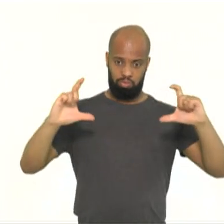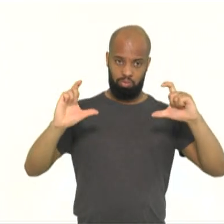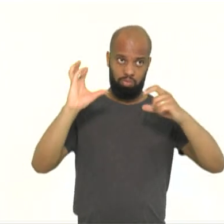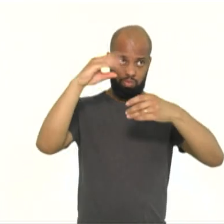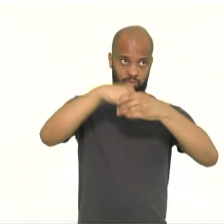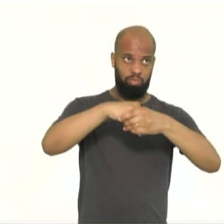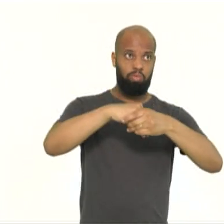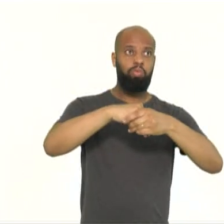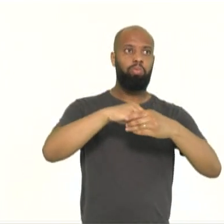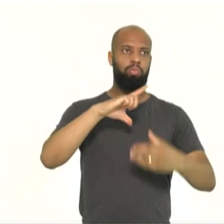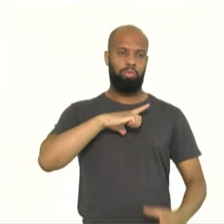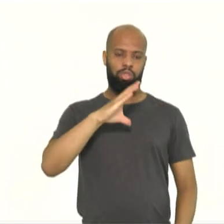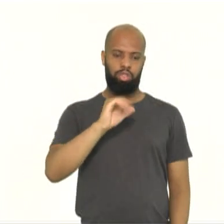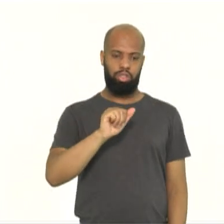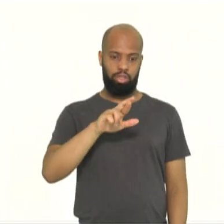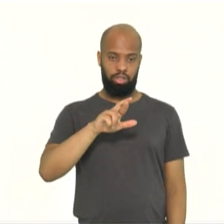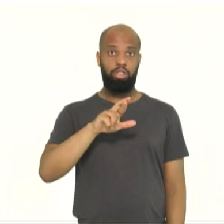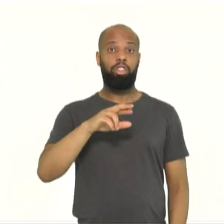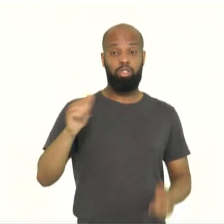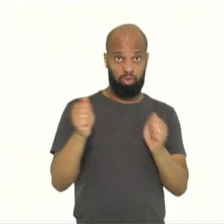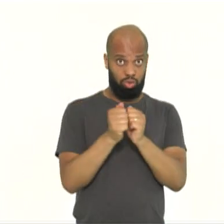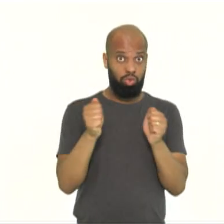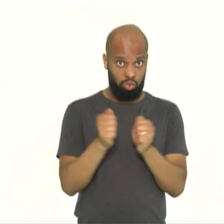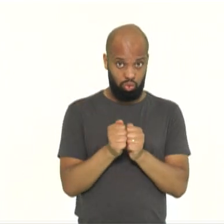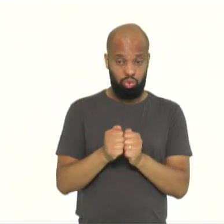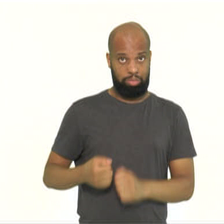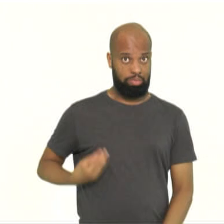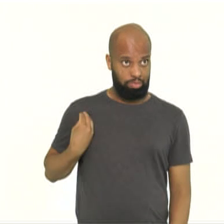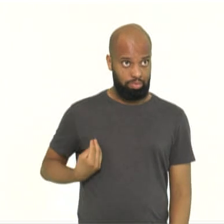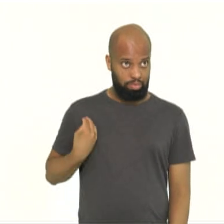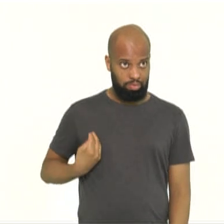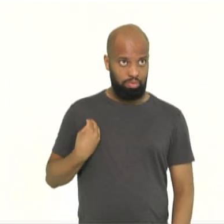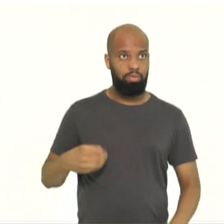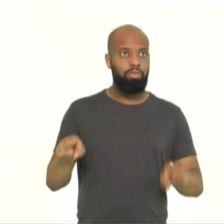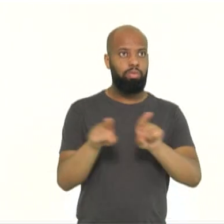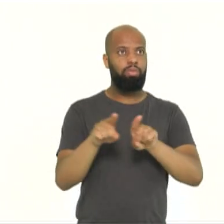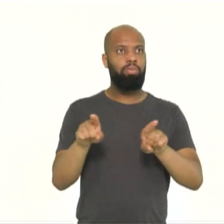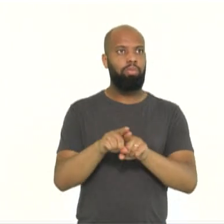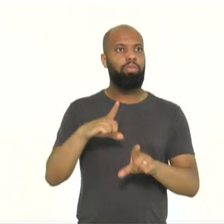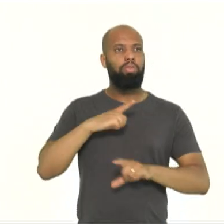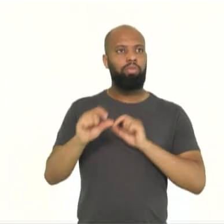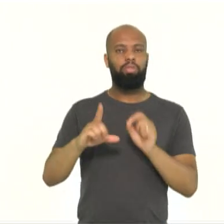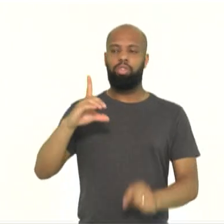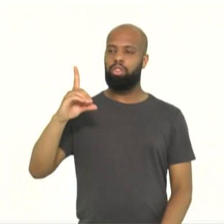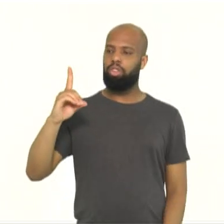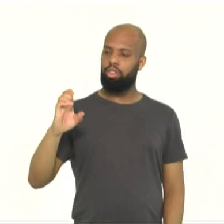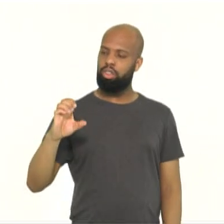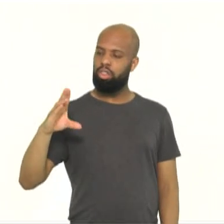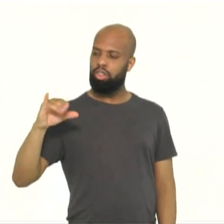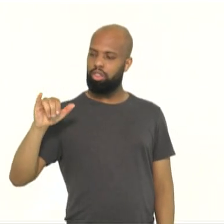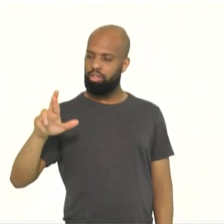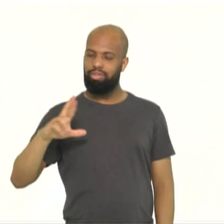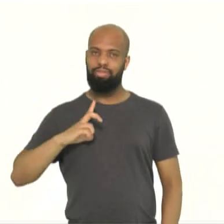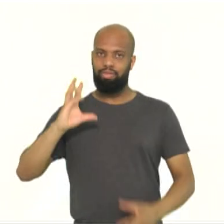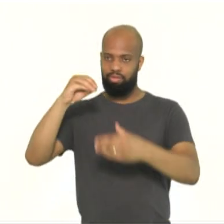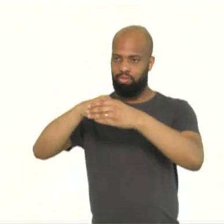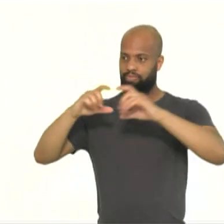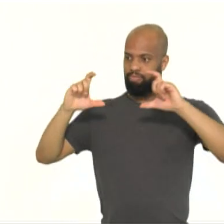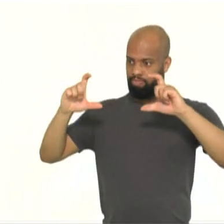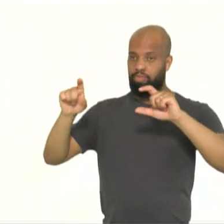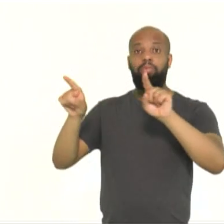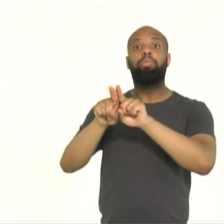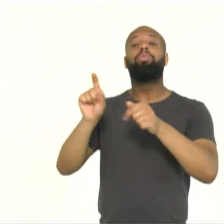verbo caer aqui no gerúndio, completar a frase. Na imagem ali de las niñas, de las